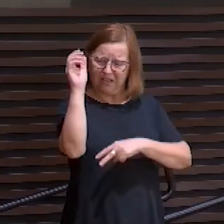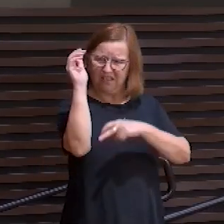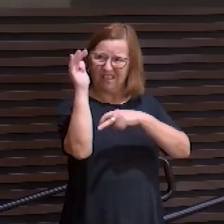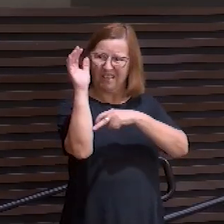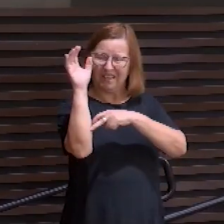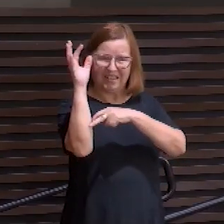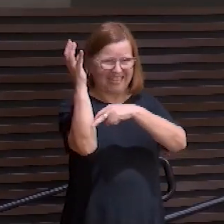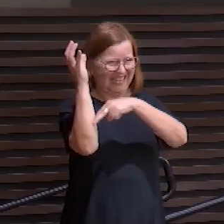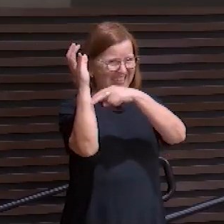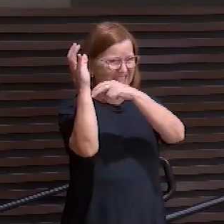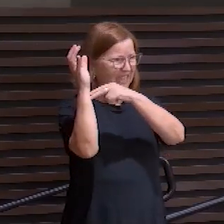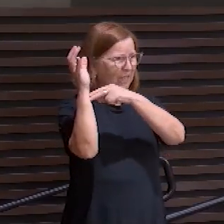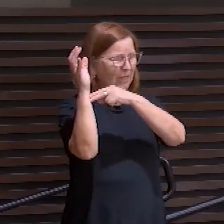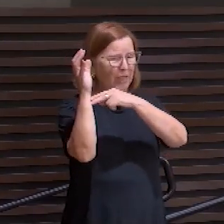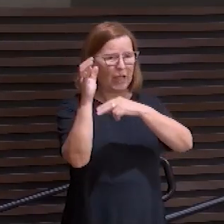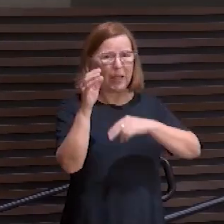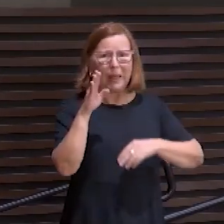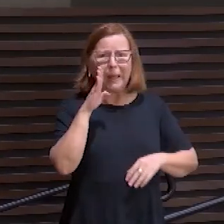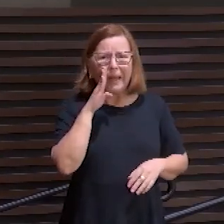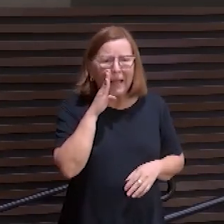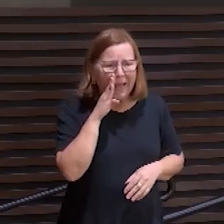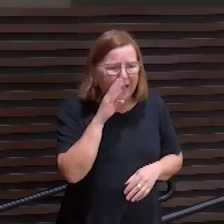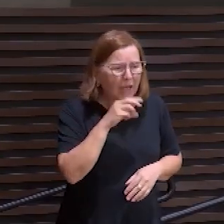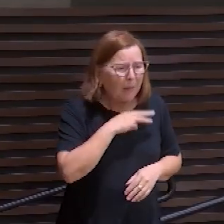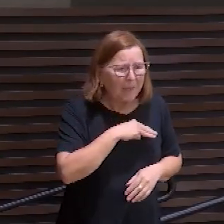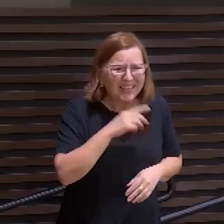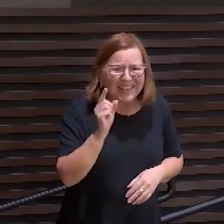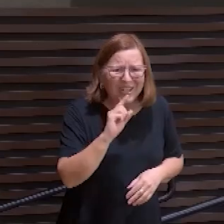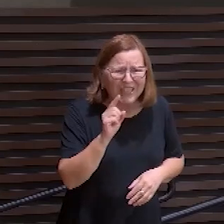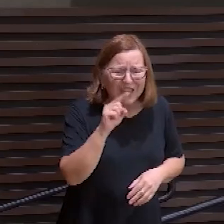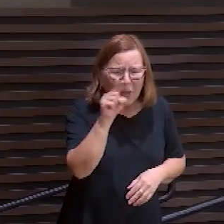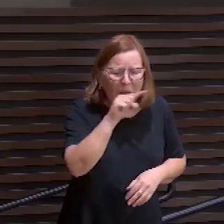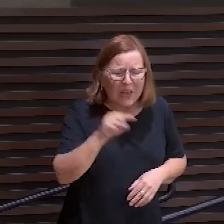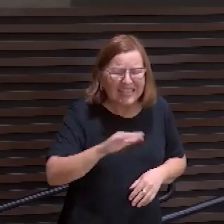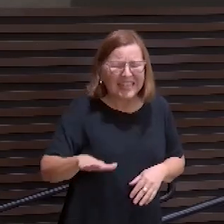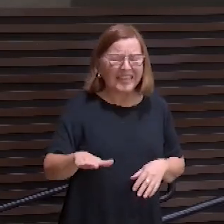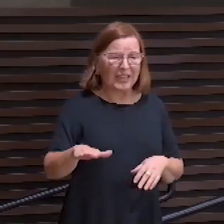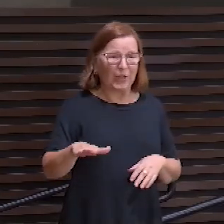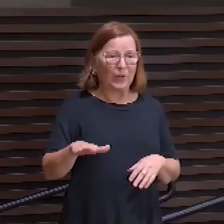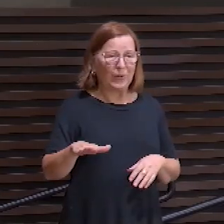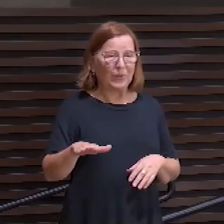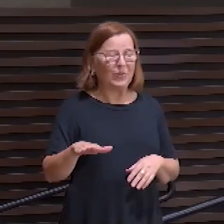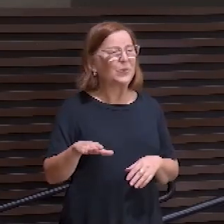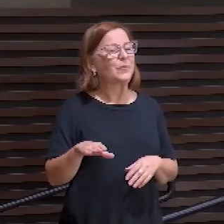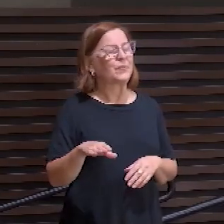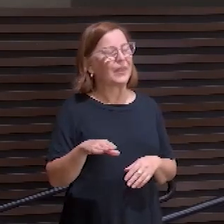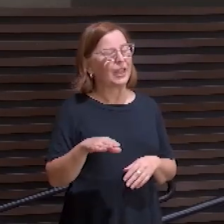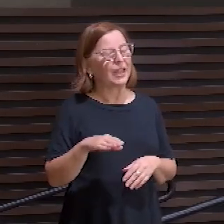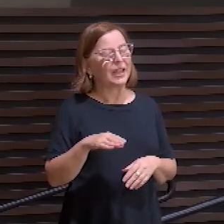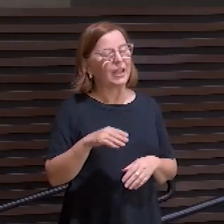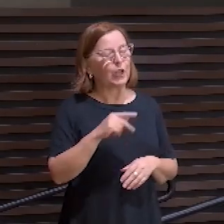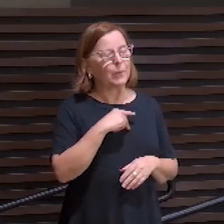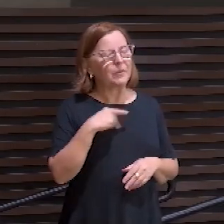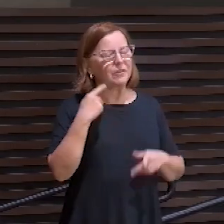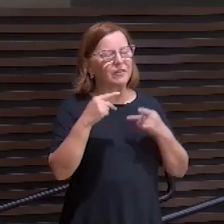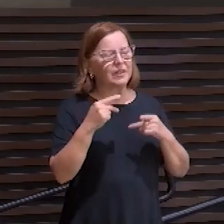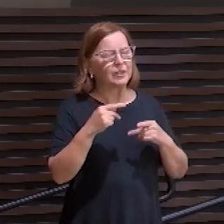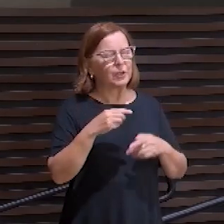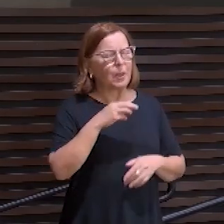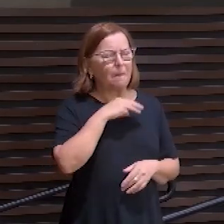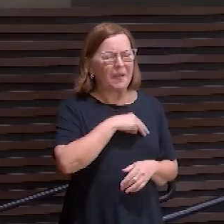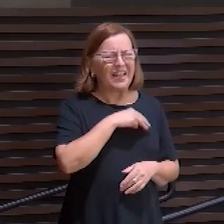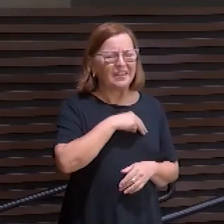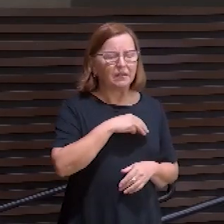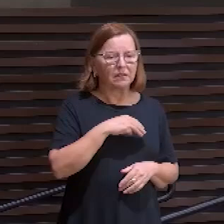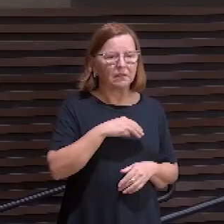dizia: Mateus não, Zaqueu. E ele foi repetindo Mateus, quando chegou numa hora ele disse